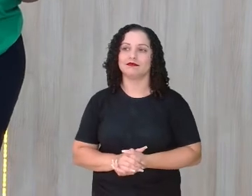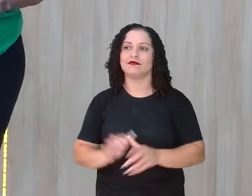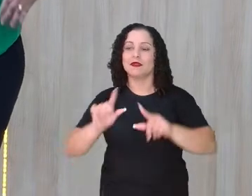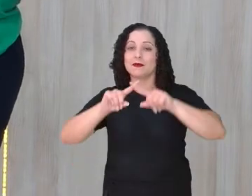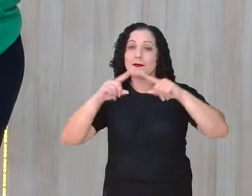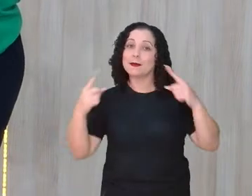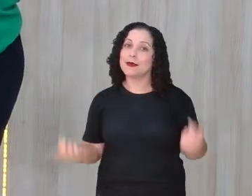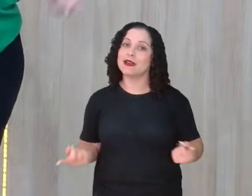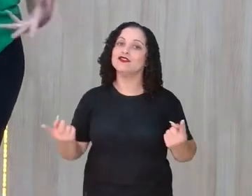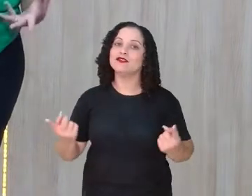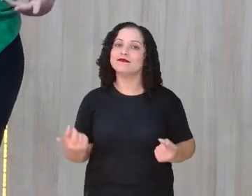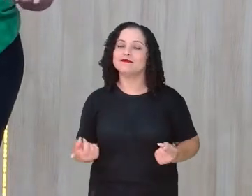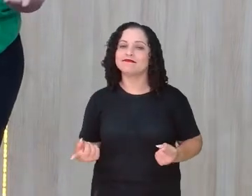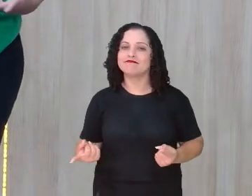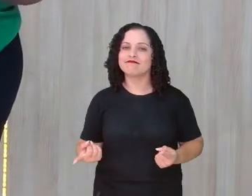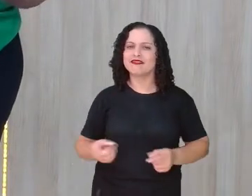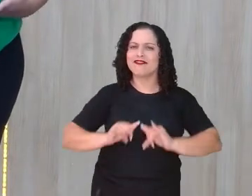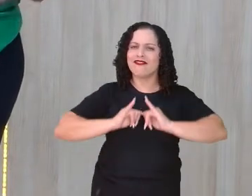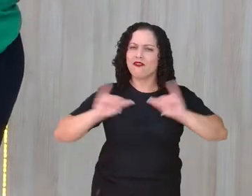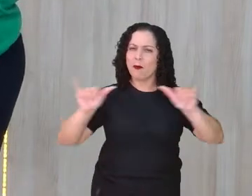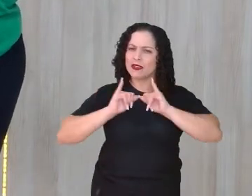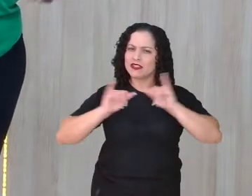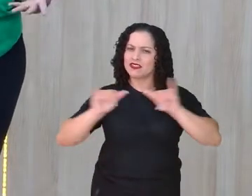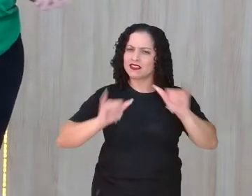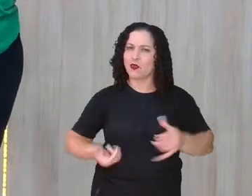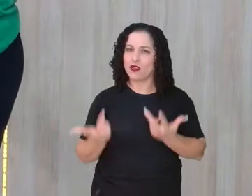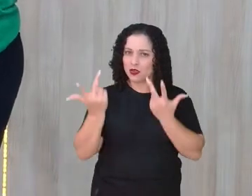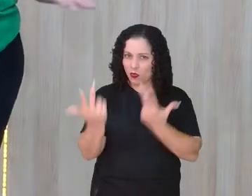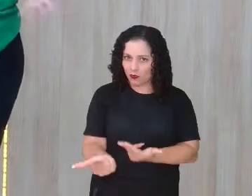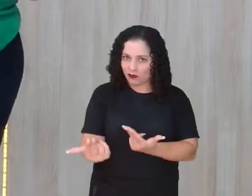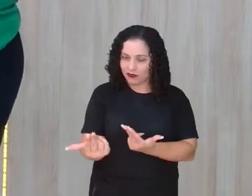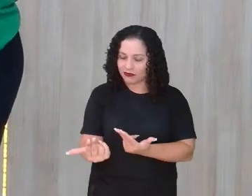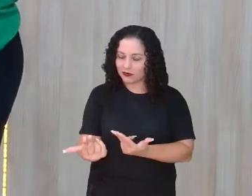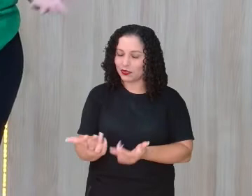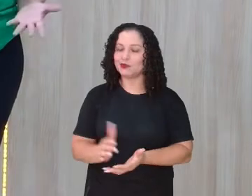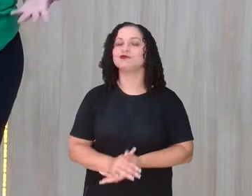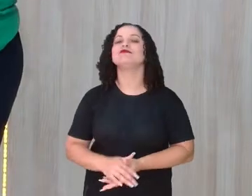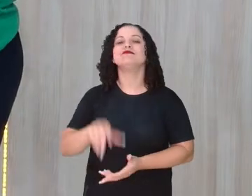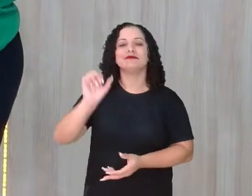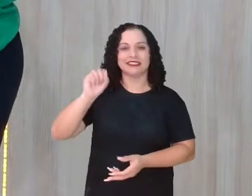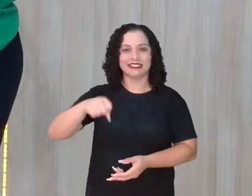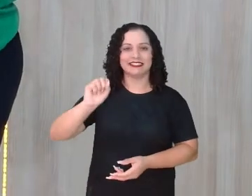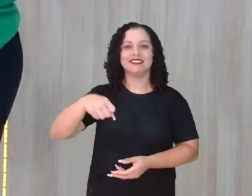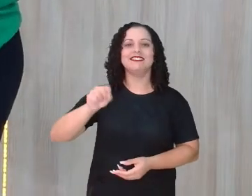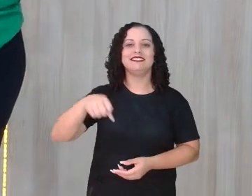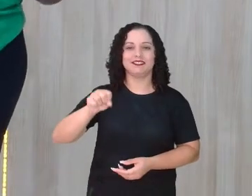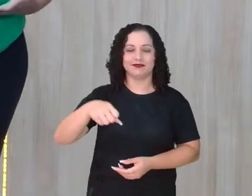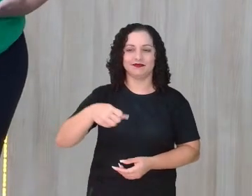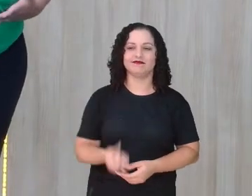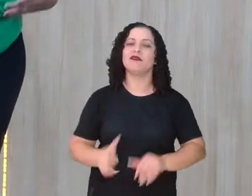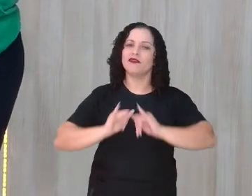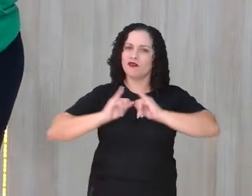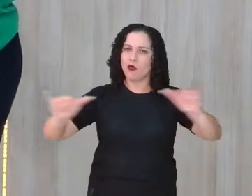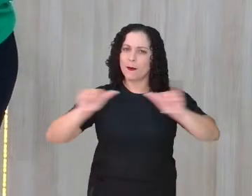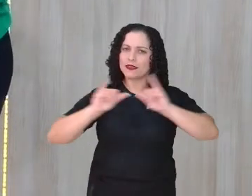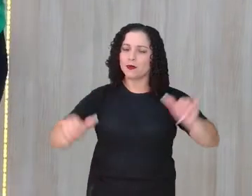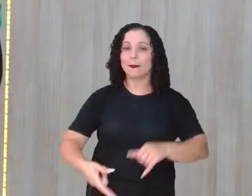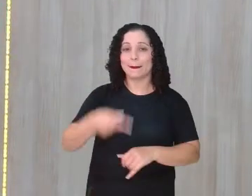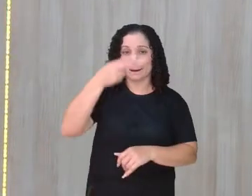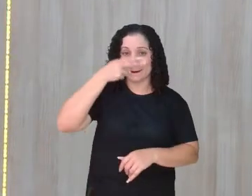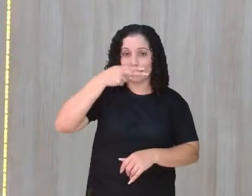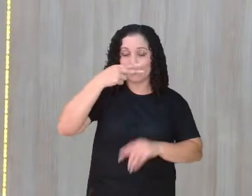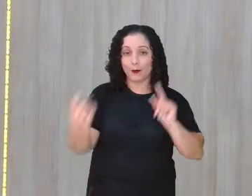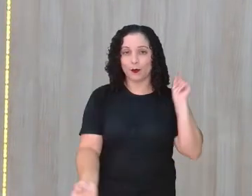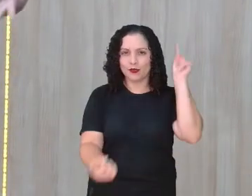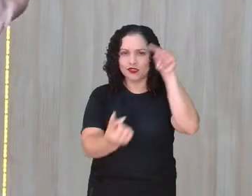aí, ó, se as informações são as mesmas, eu acabei dizendo que para vocês que sim, as informações são as mesmas, o